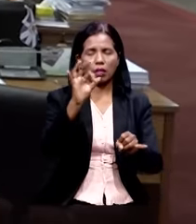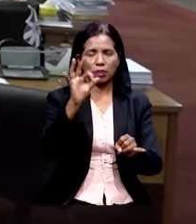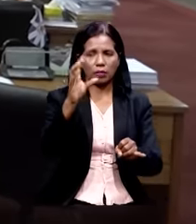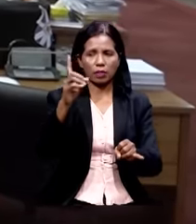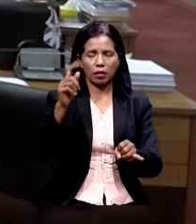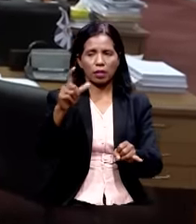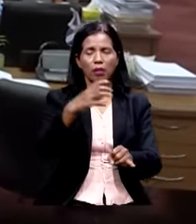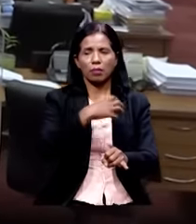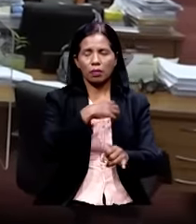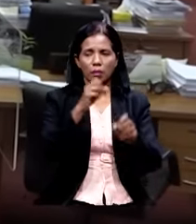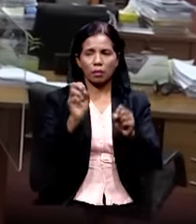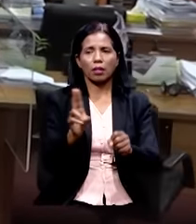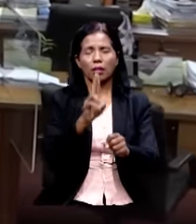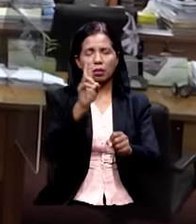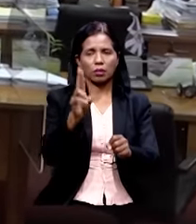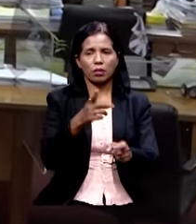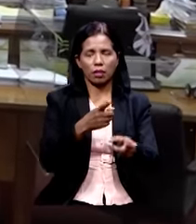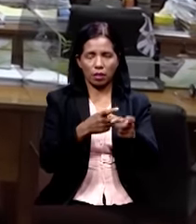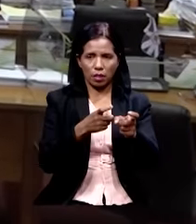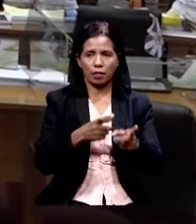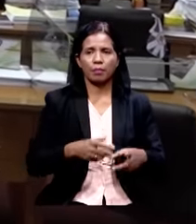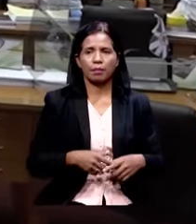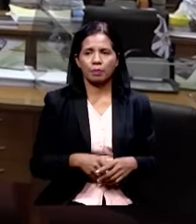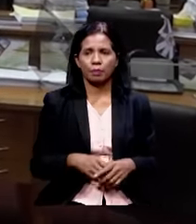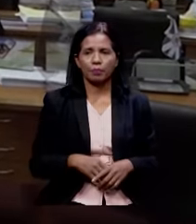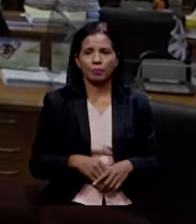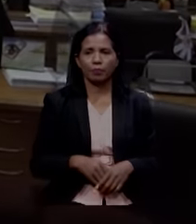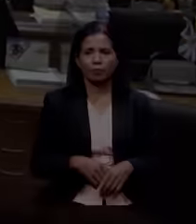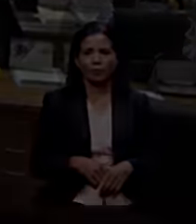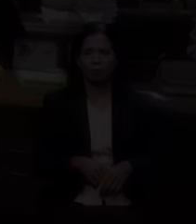Penteli, Macbele usa armas. Emerenciana Martins, Maritura Costa, Gemen.